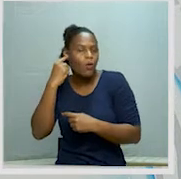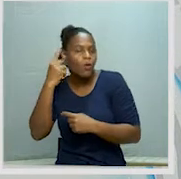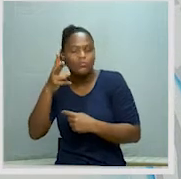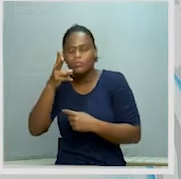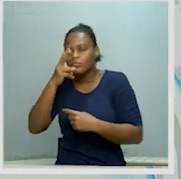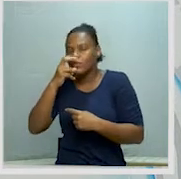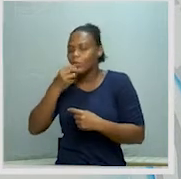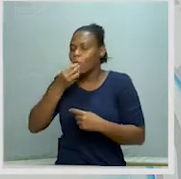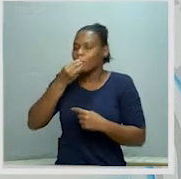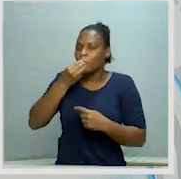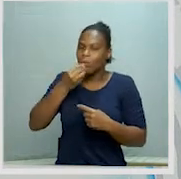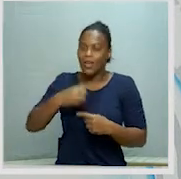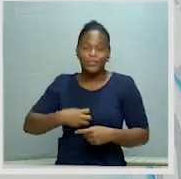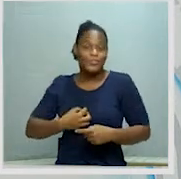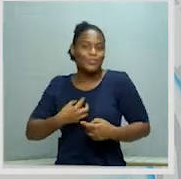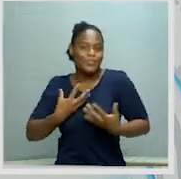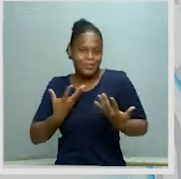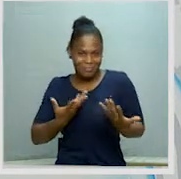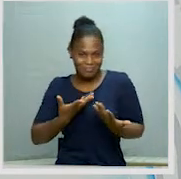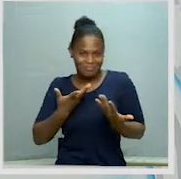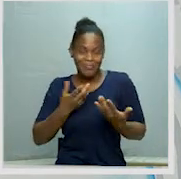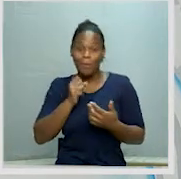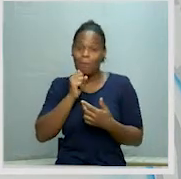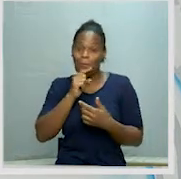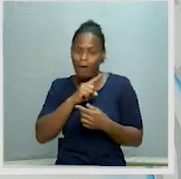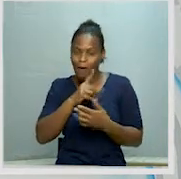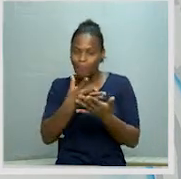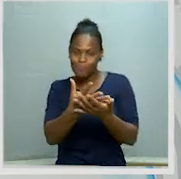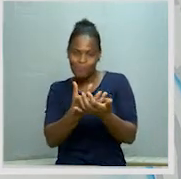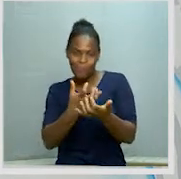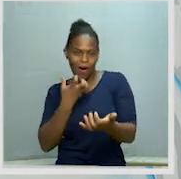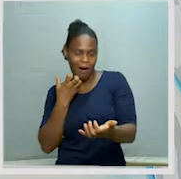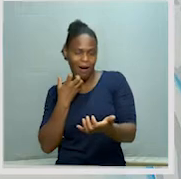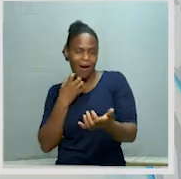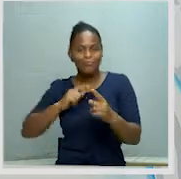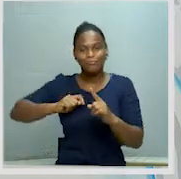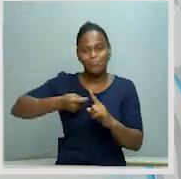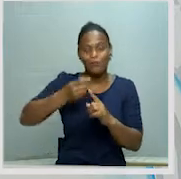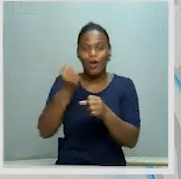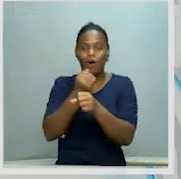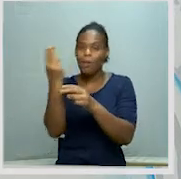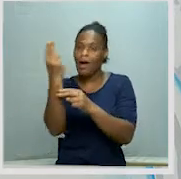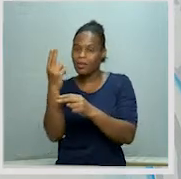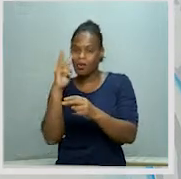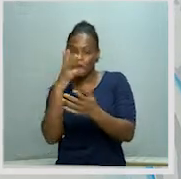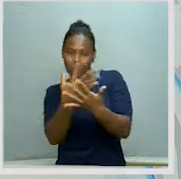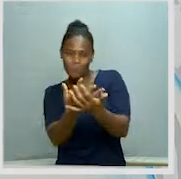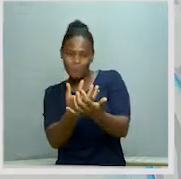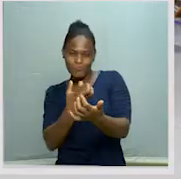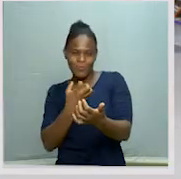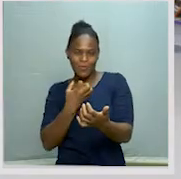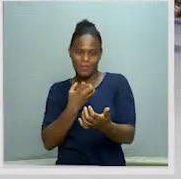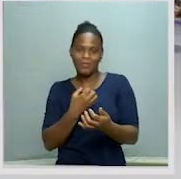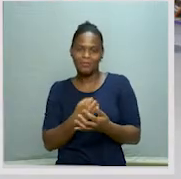sentidos, nós captamos as estimulações provindas das obras de arte ou da natureza.